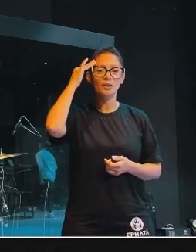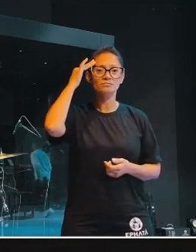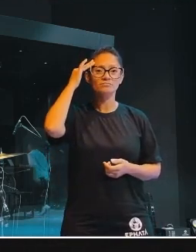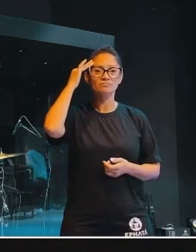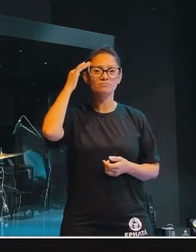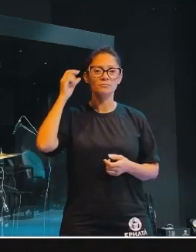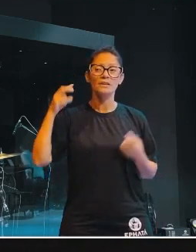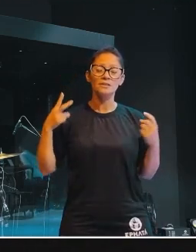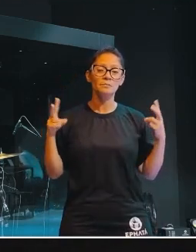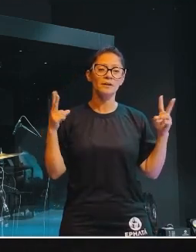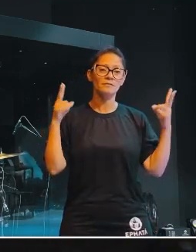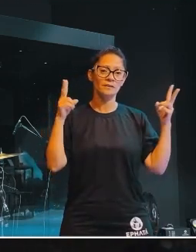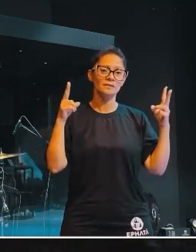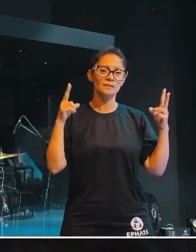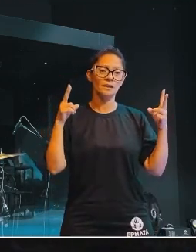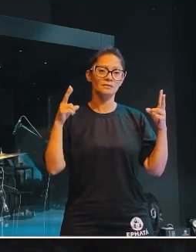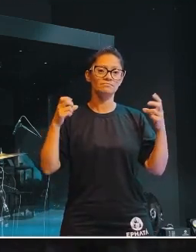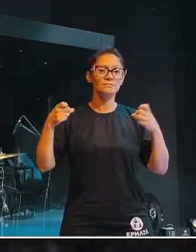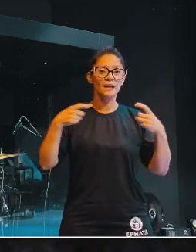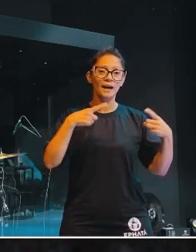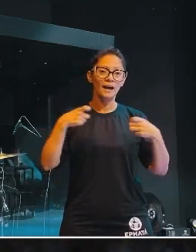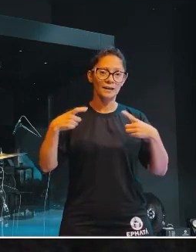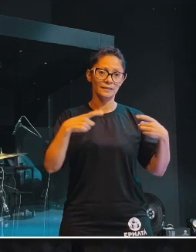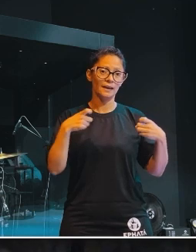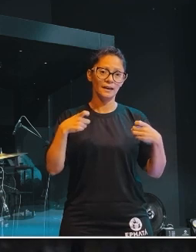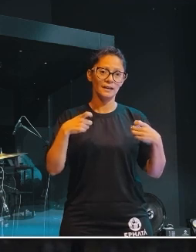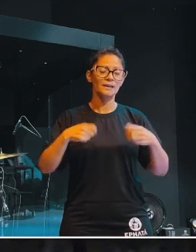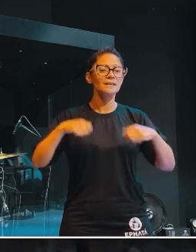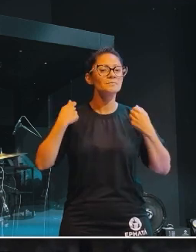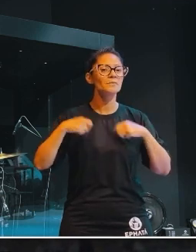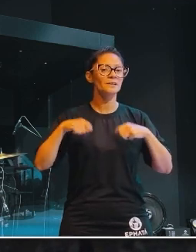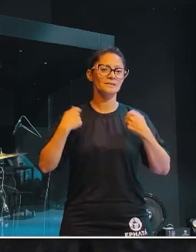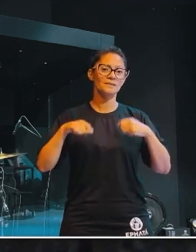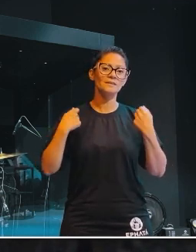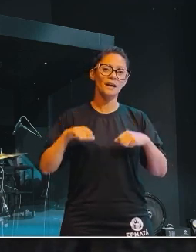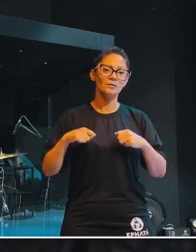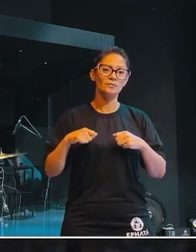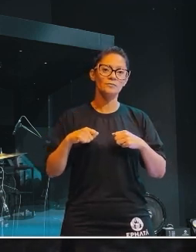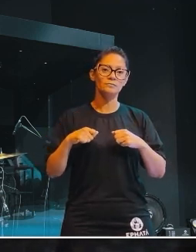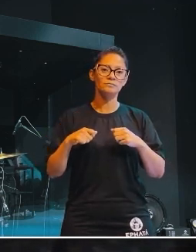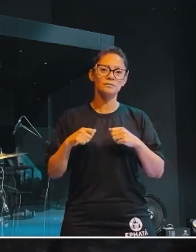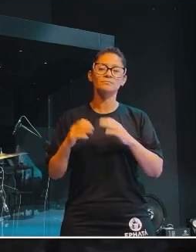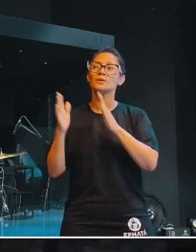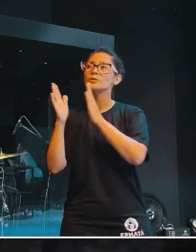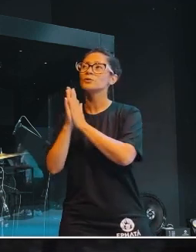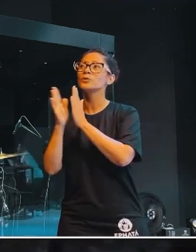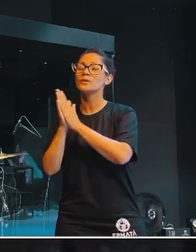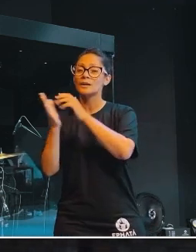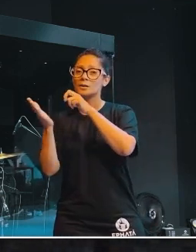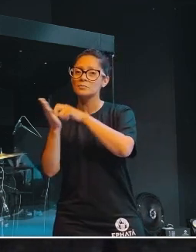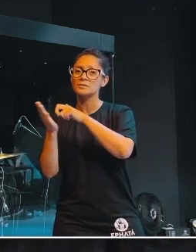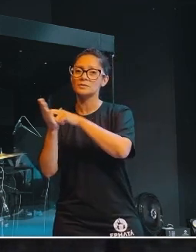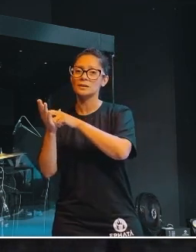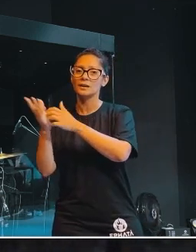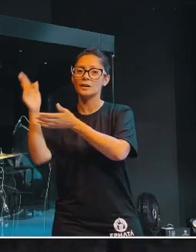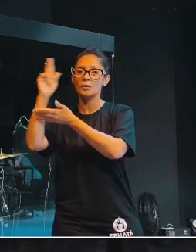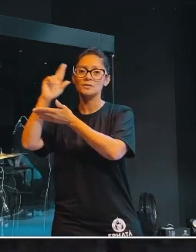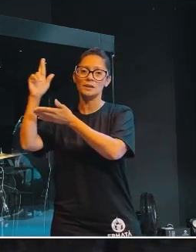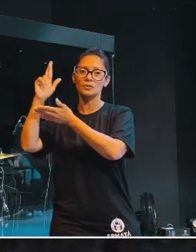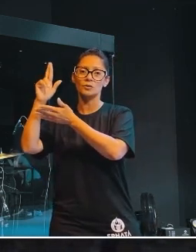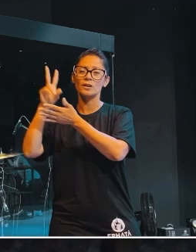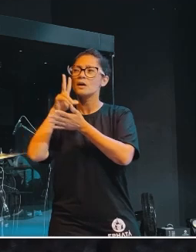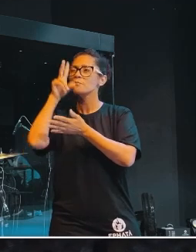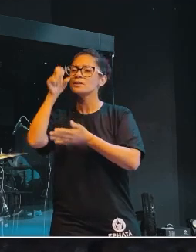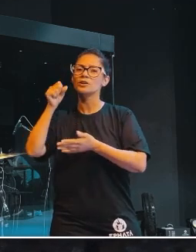vencer aquela guerra, ele teria que buscar o Senhor, para ter forças e